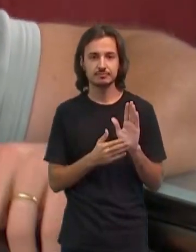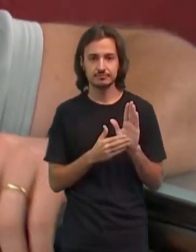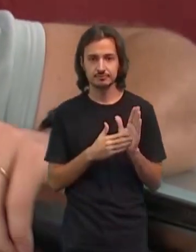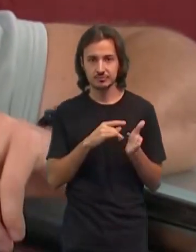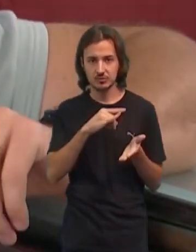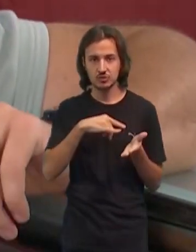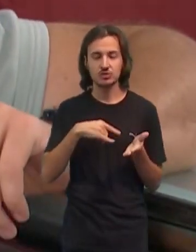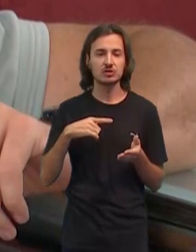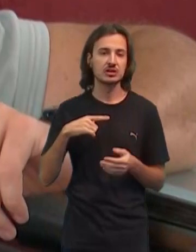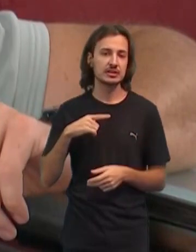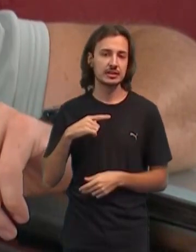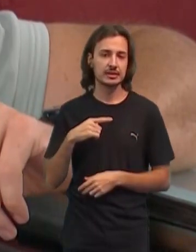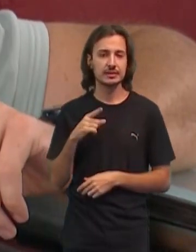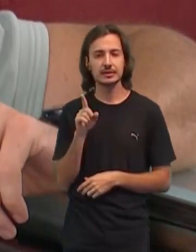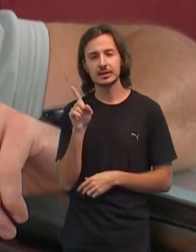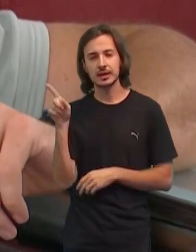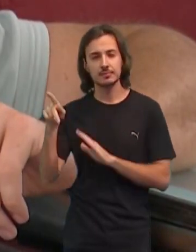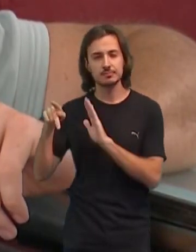Executivo.